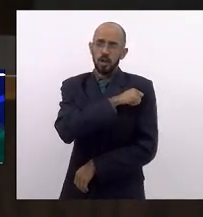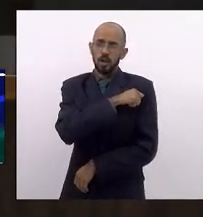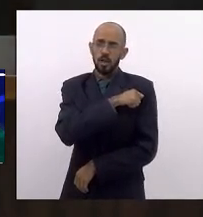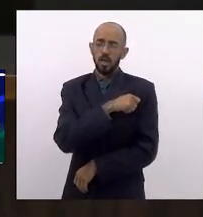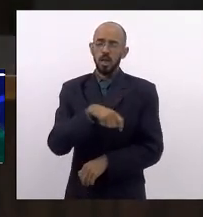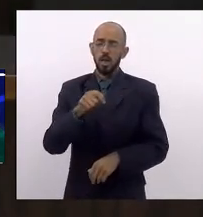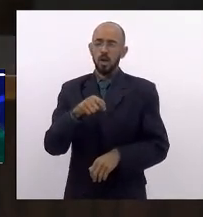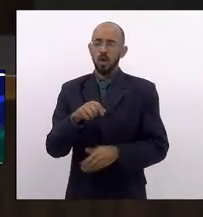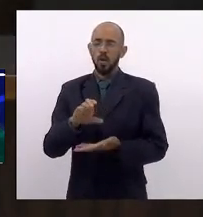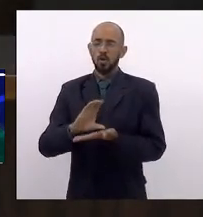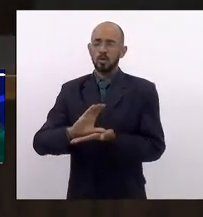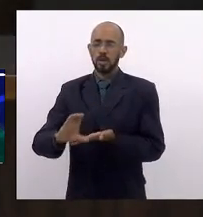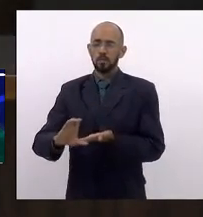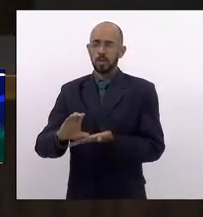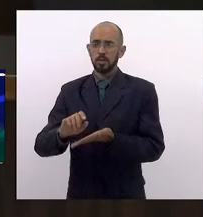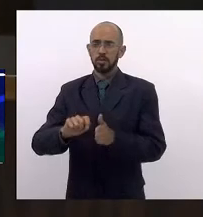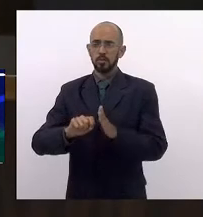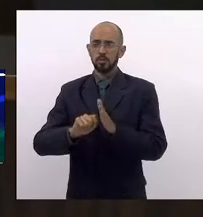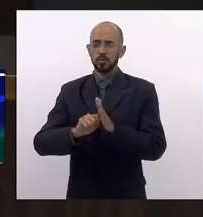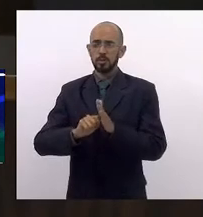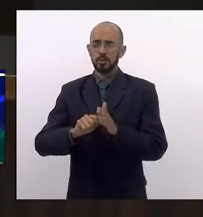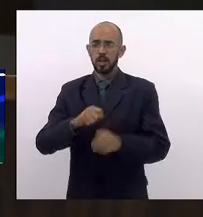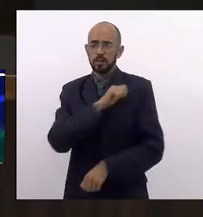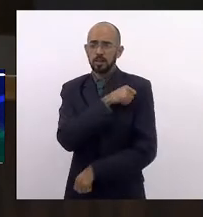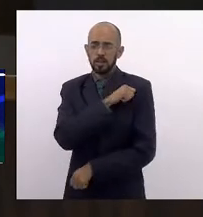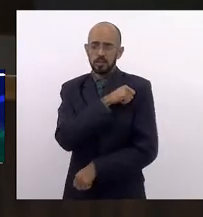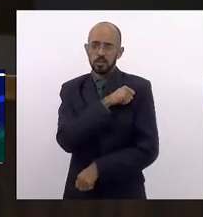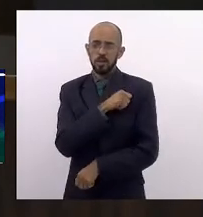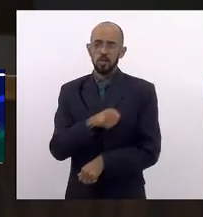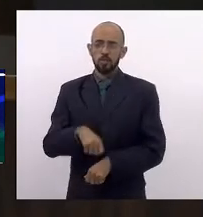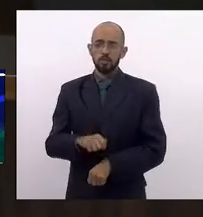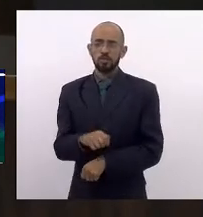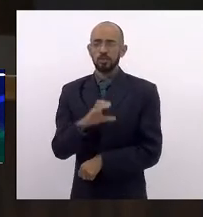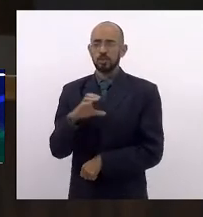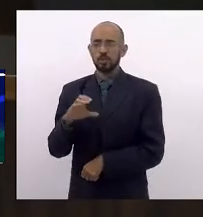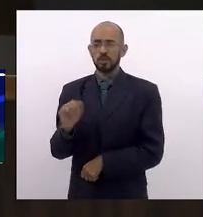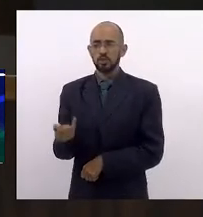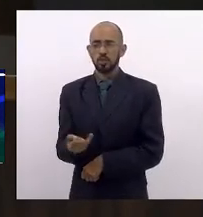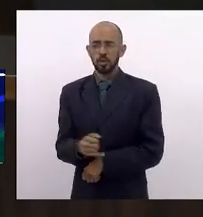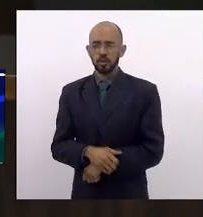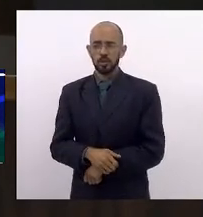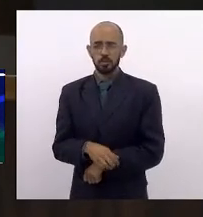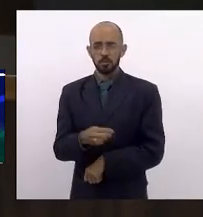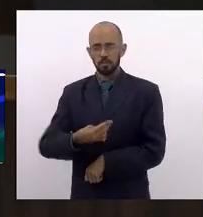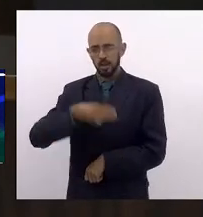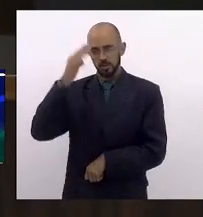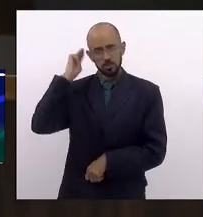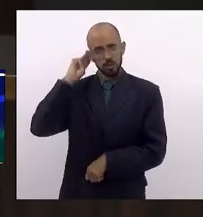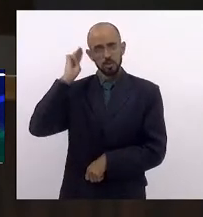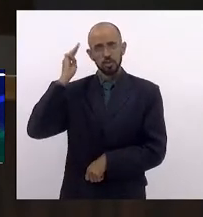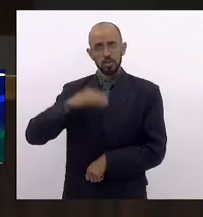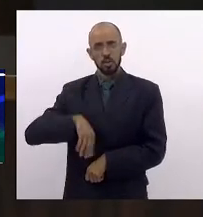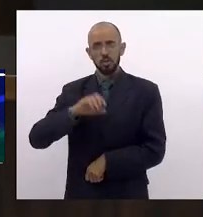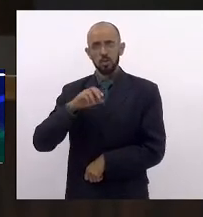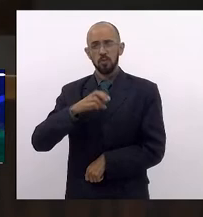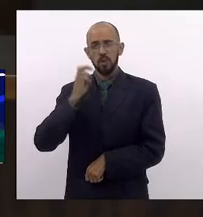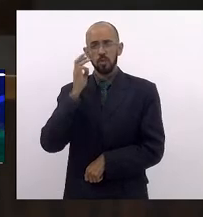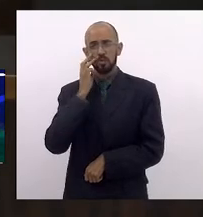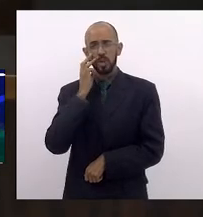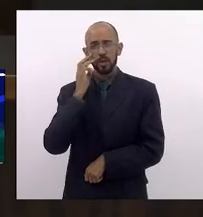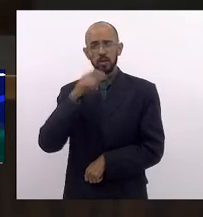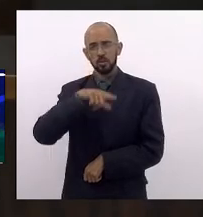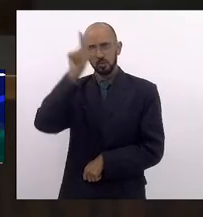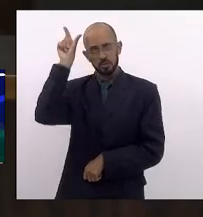que lance e da sobrancelha e controle favor após - a comissão de concessão destes relatórios Deputado Márcio Pacheco waldeck Carneiro